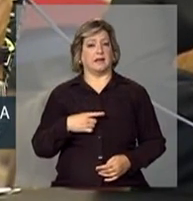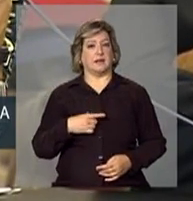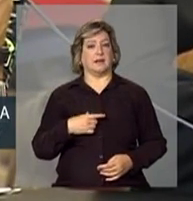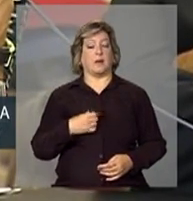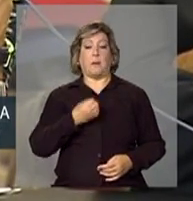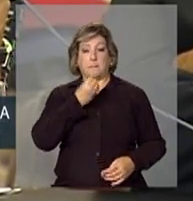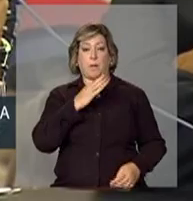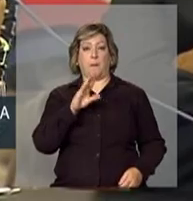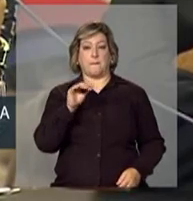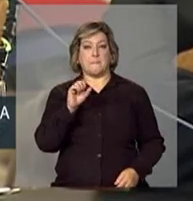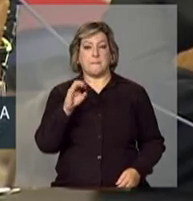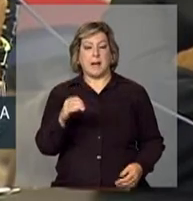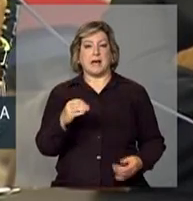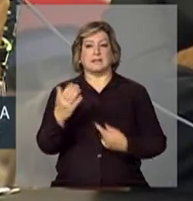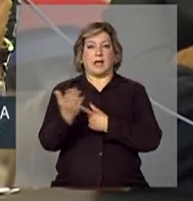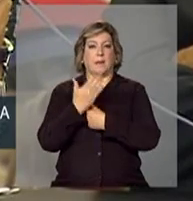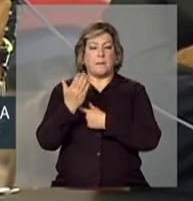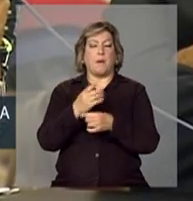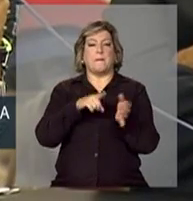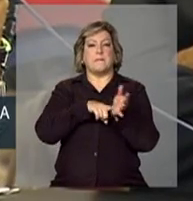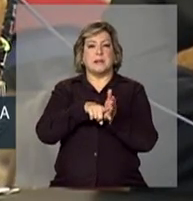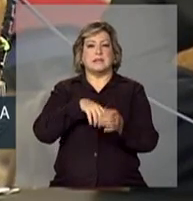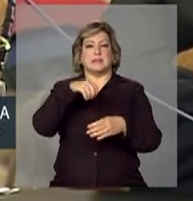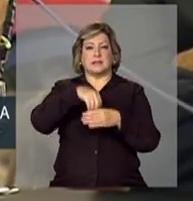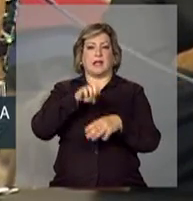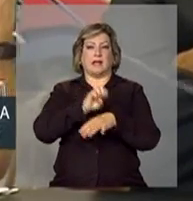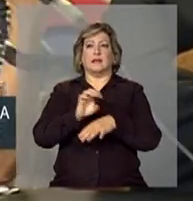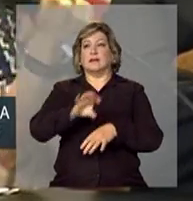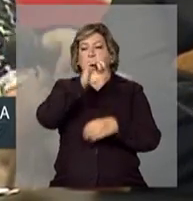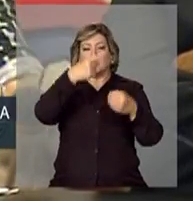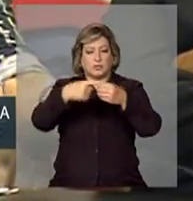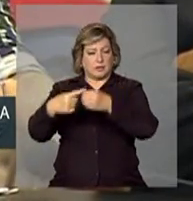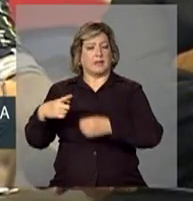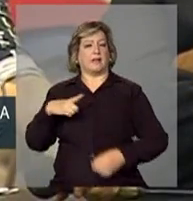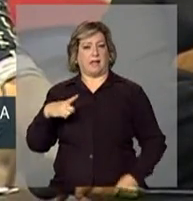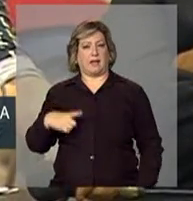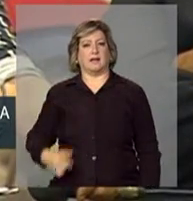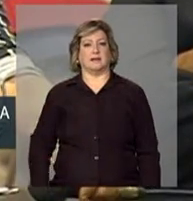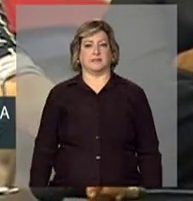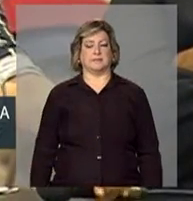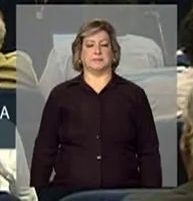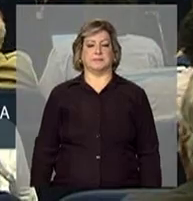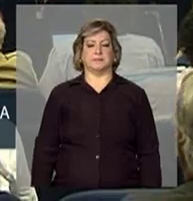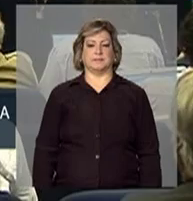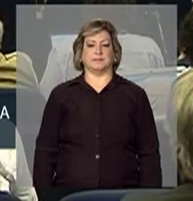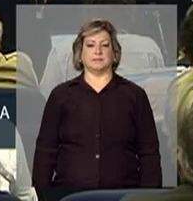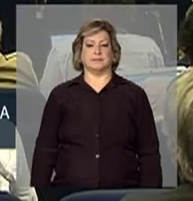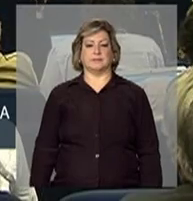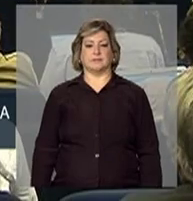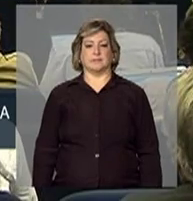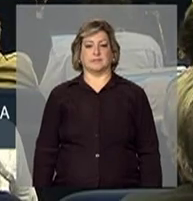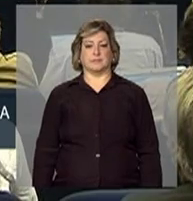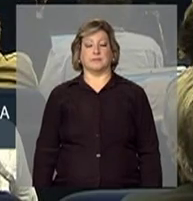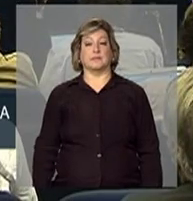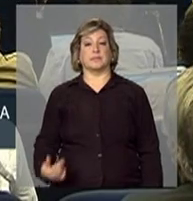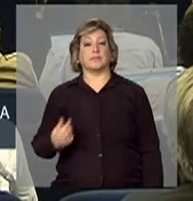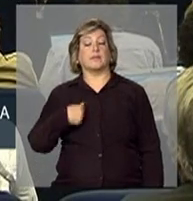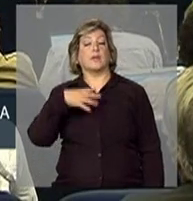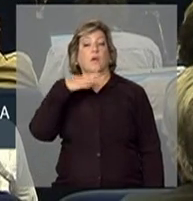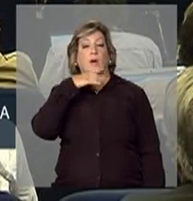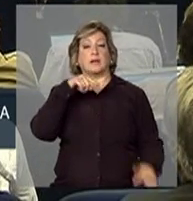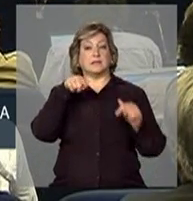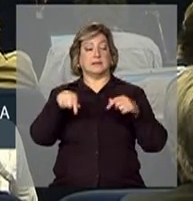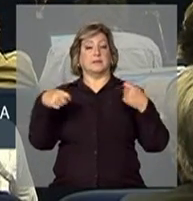uma boa base de apoio de pesquisas nos estados do interior. Olha, eu queria... Quer dizer, eu acho que isso precisa ficar